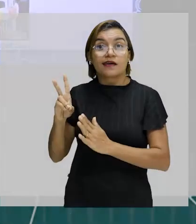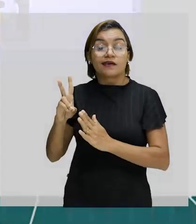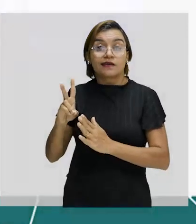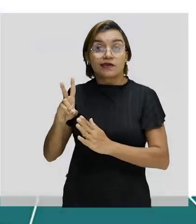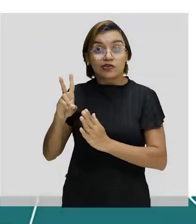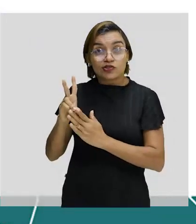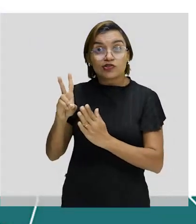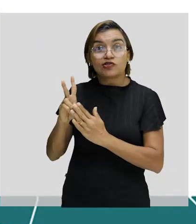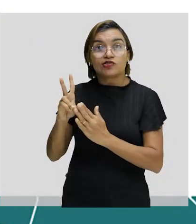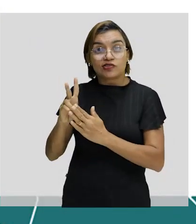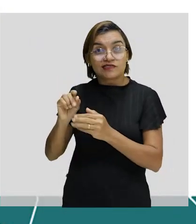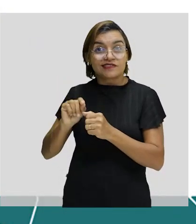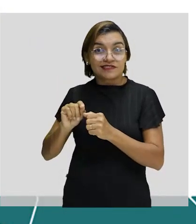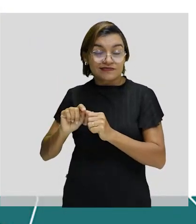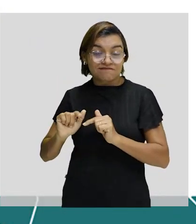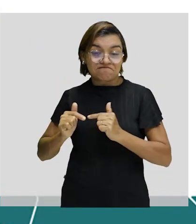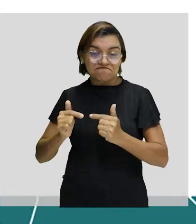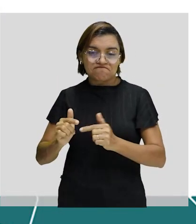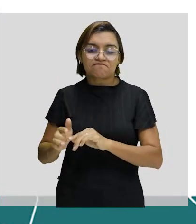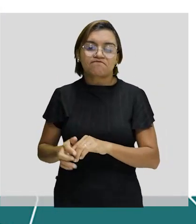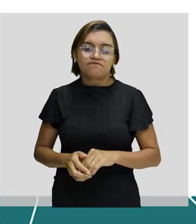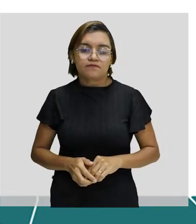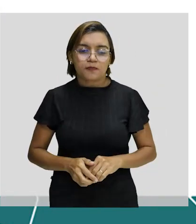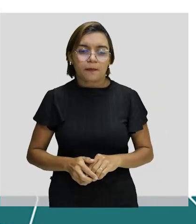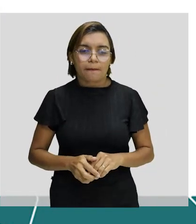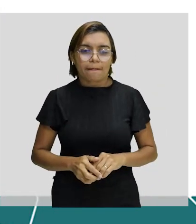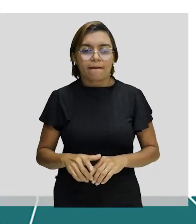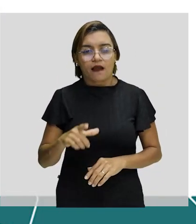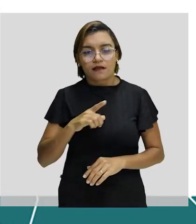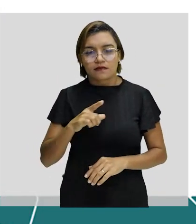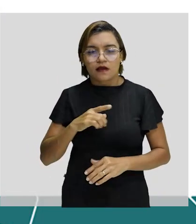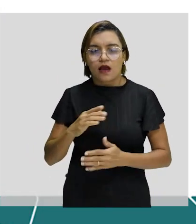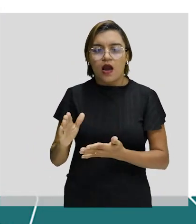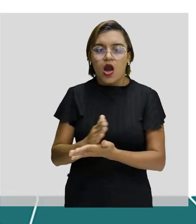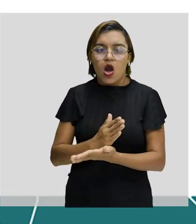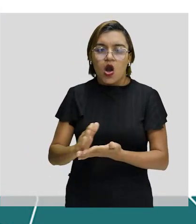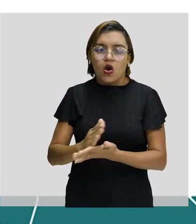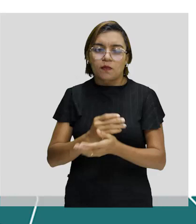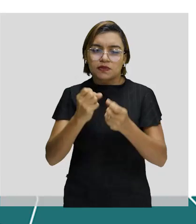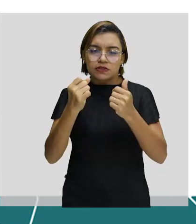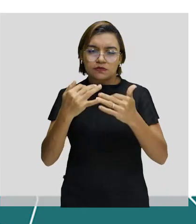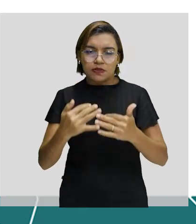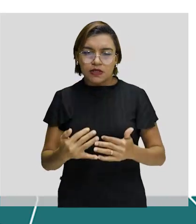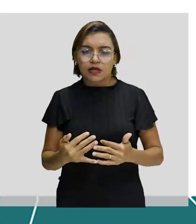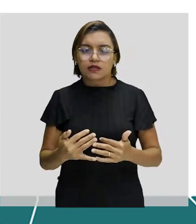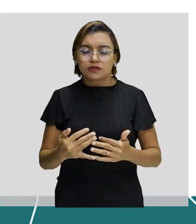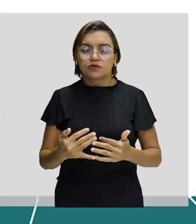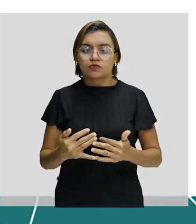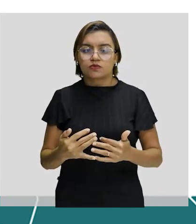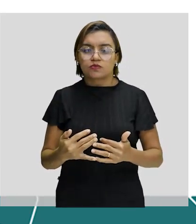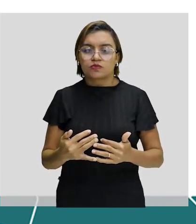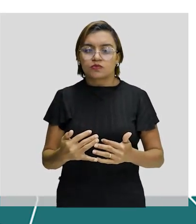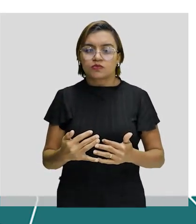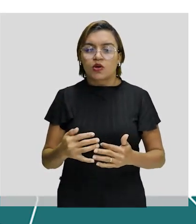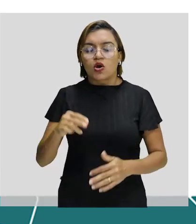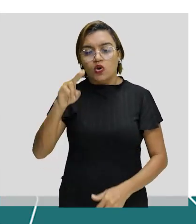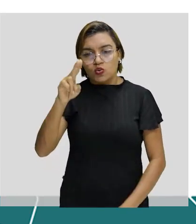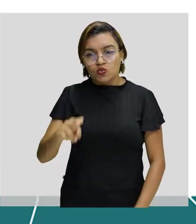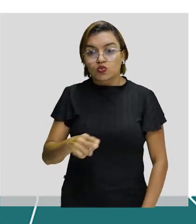indígenas. Há relatos de autos produzidos pelos jesuítas no século XVI